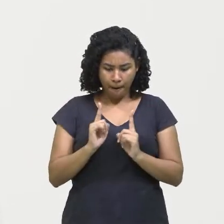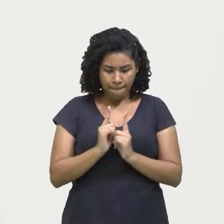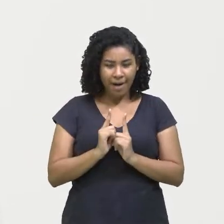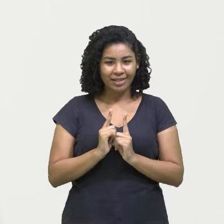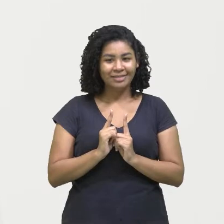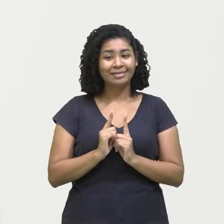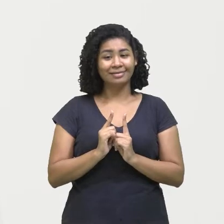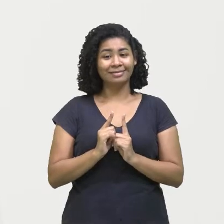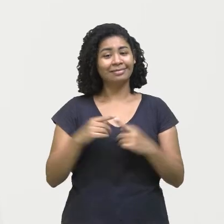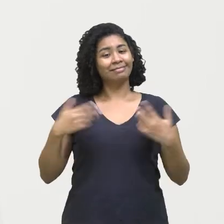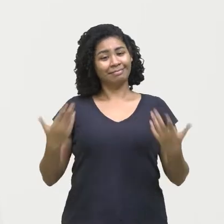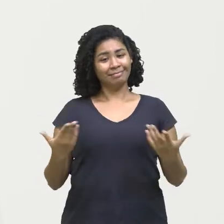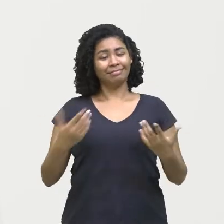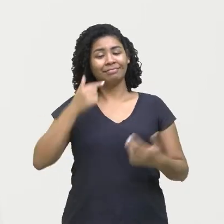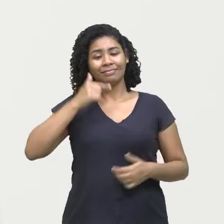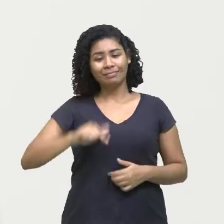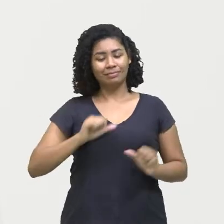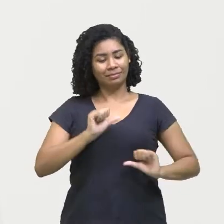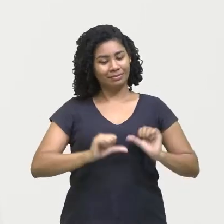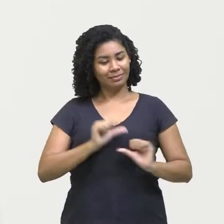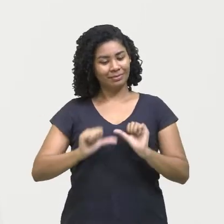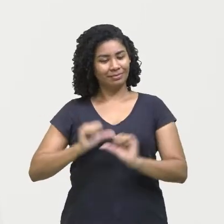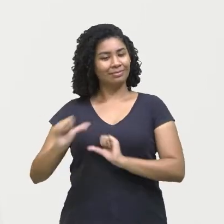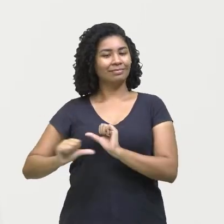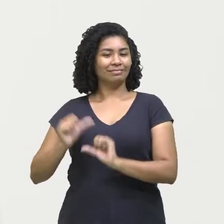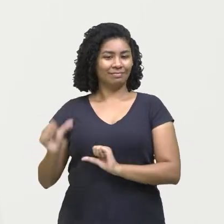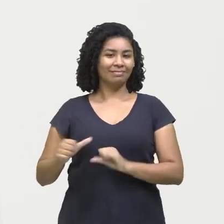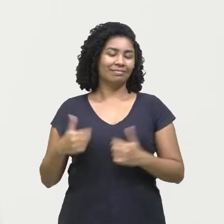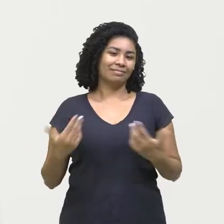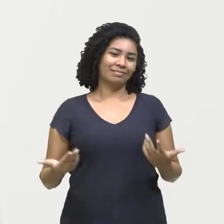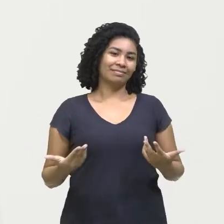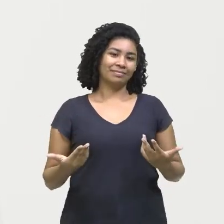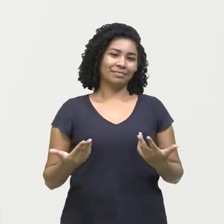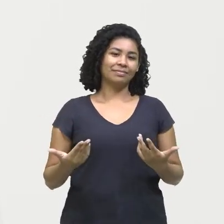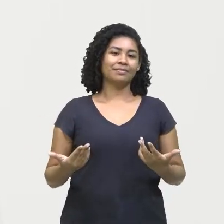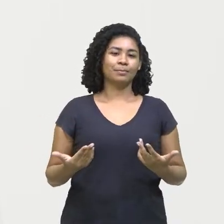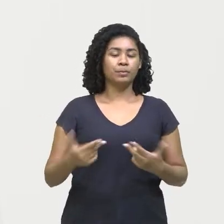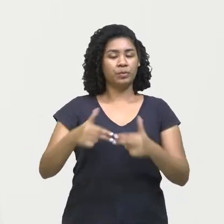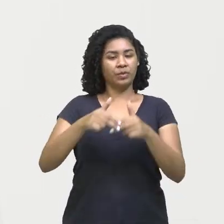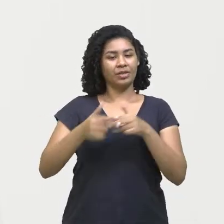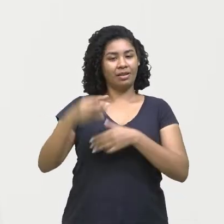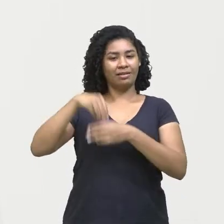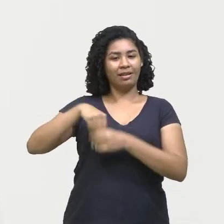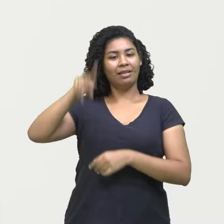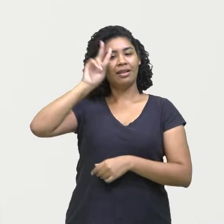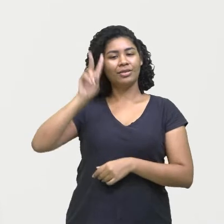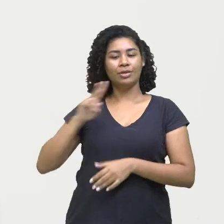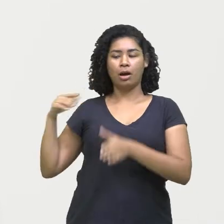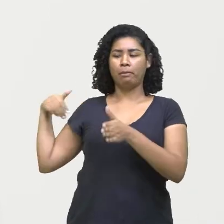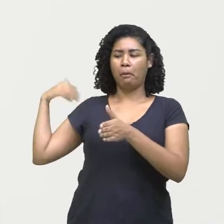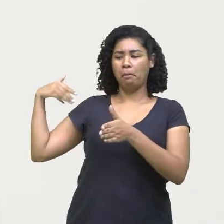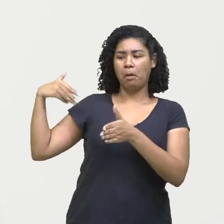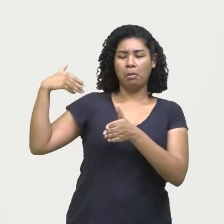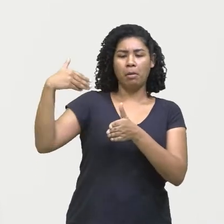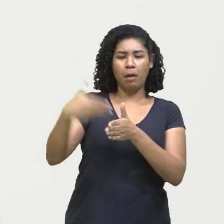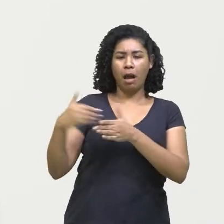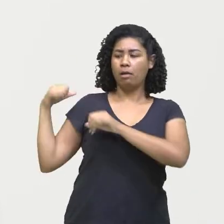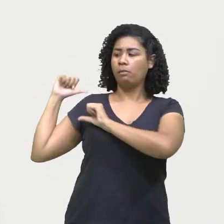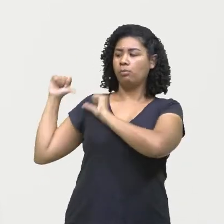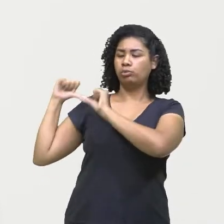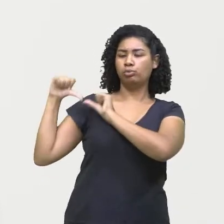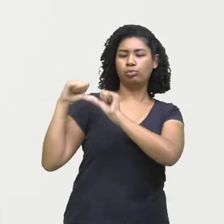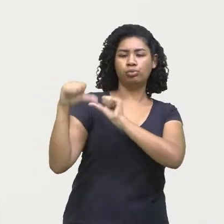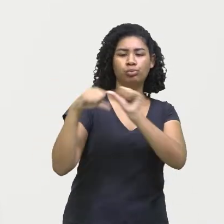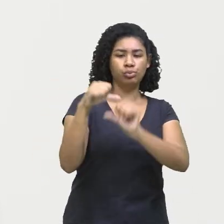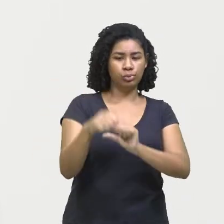é? Então, tudo isso é um fator que se encaixa aqui na história. Com o caminhar da nossa história, as coisas